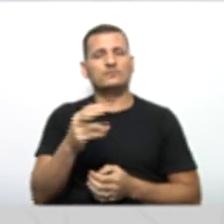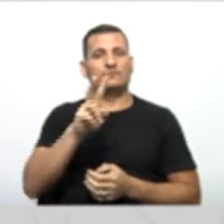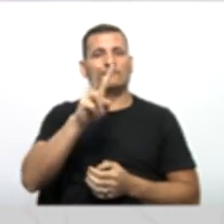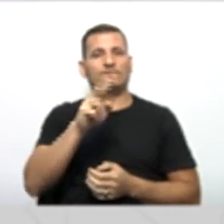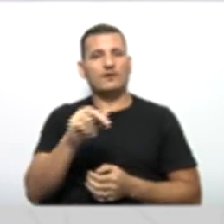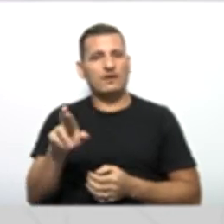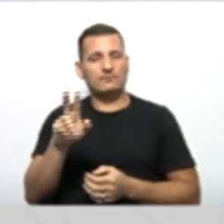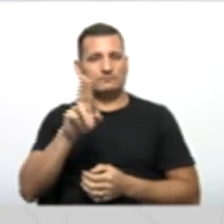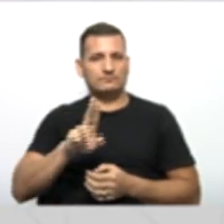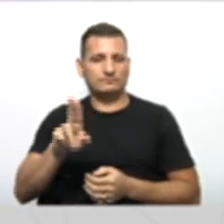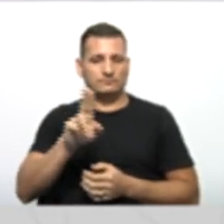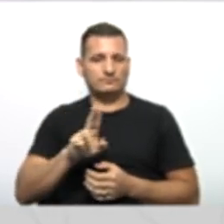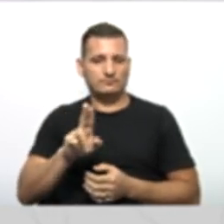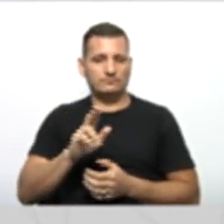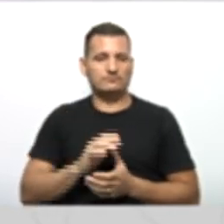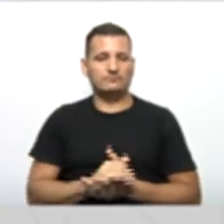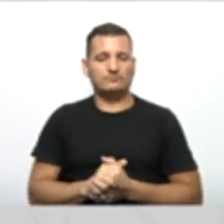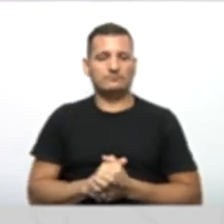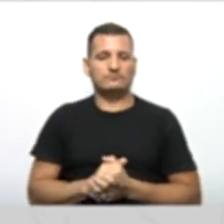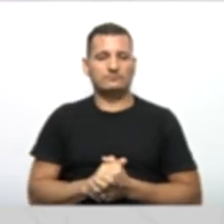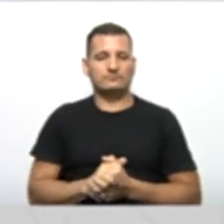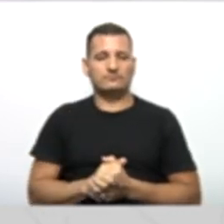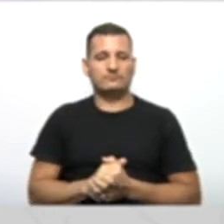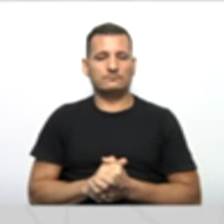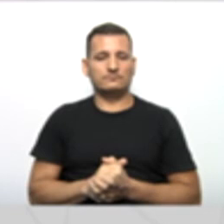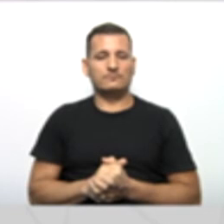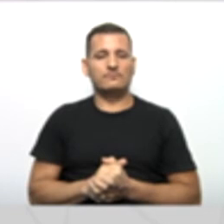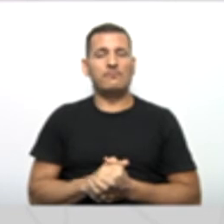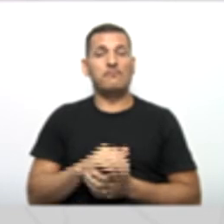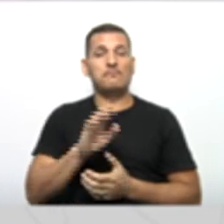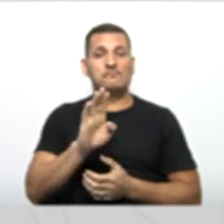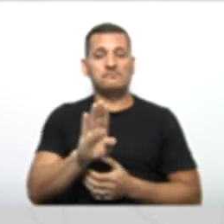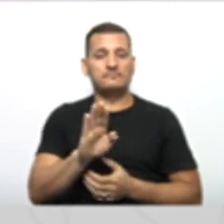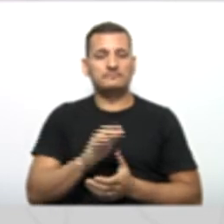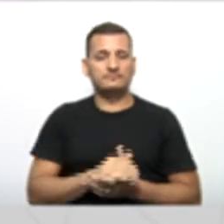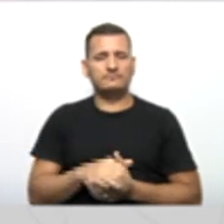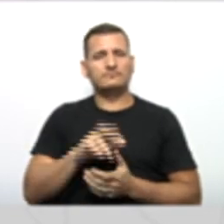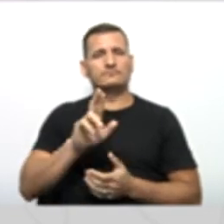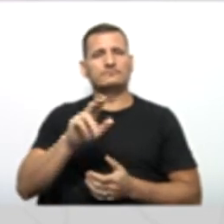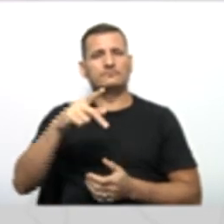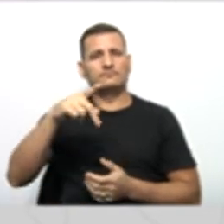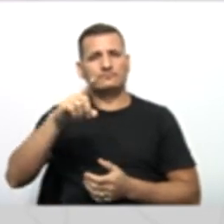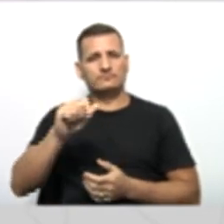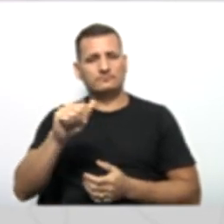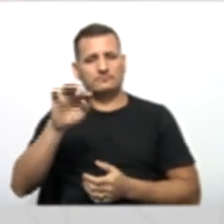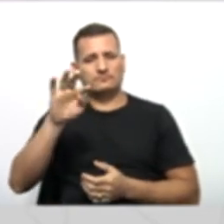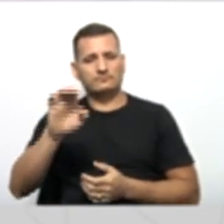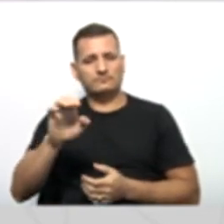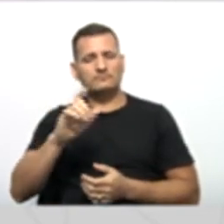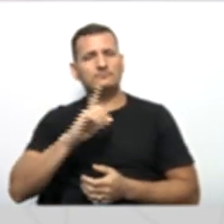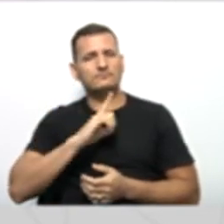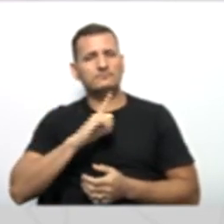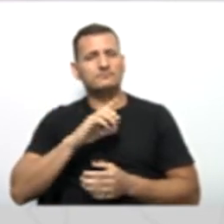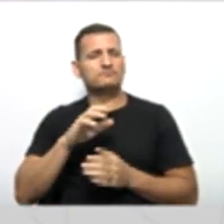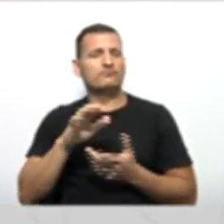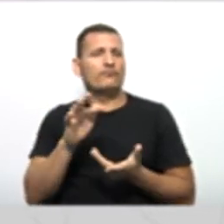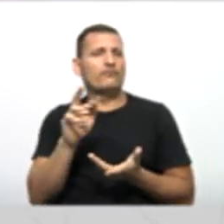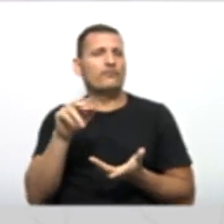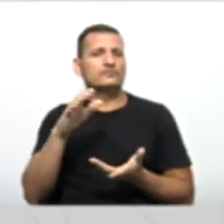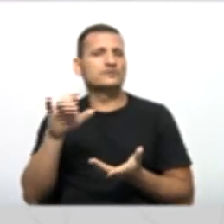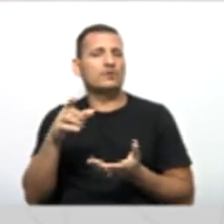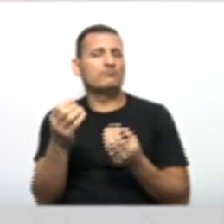utilizadas aí nesse código ea letra b o comando update possui qual função